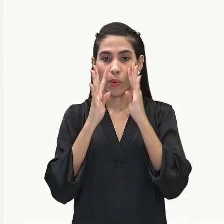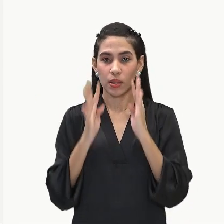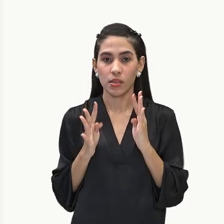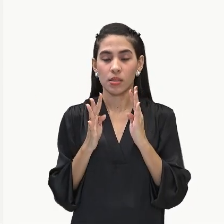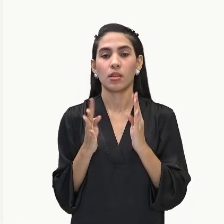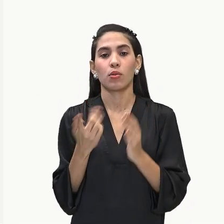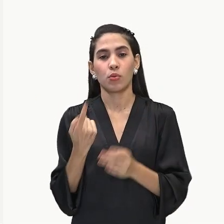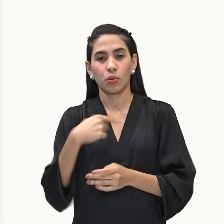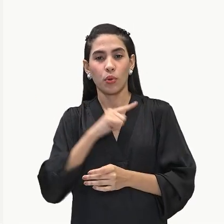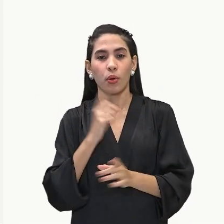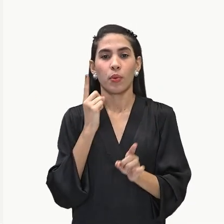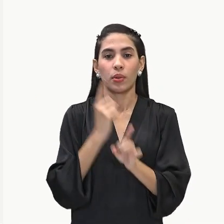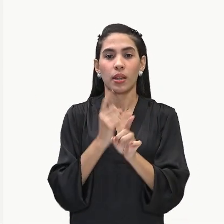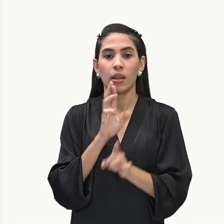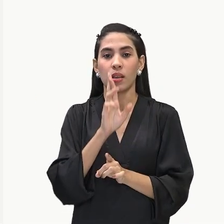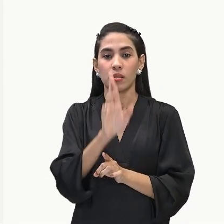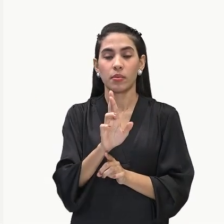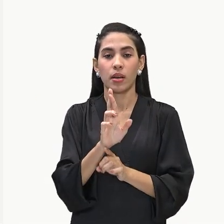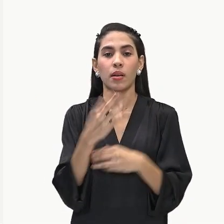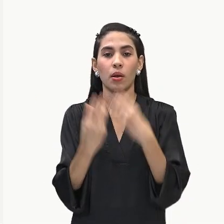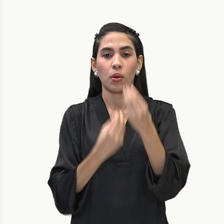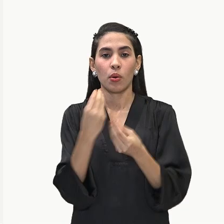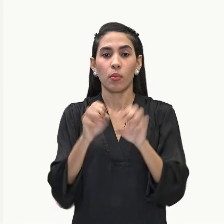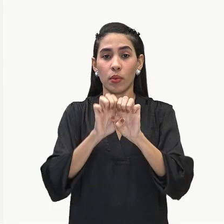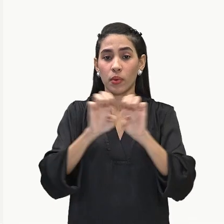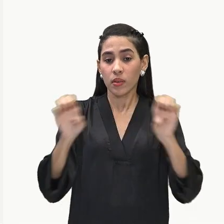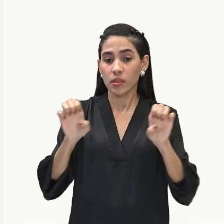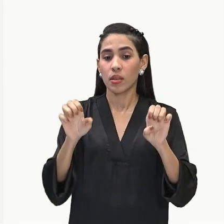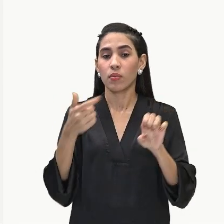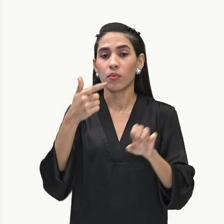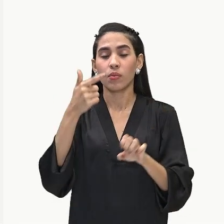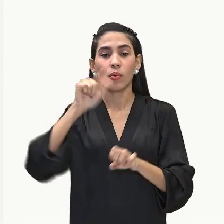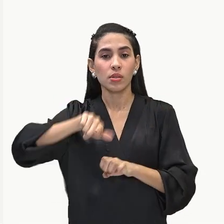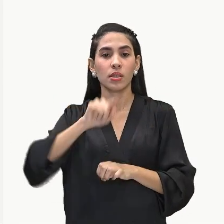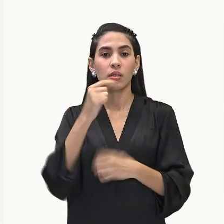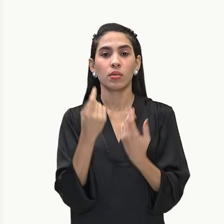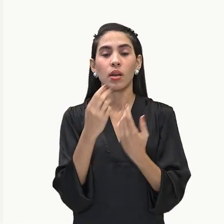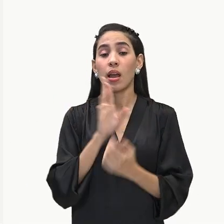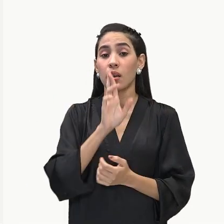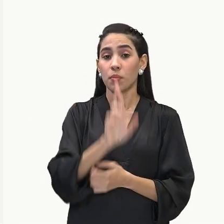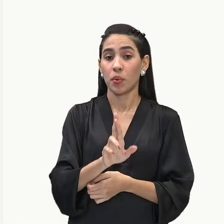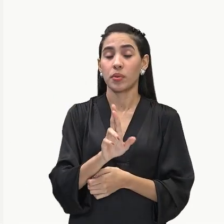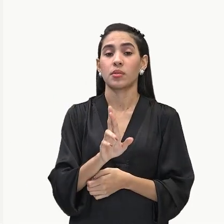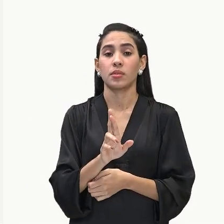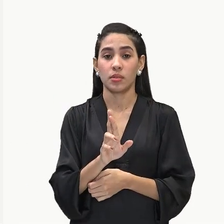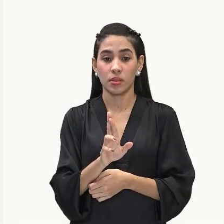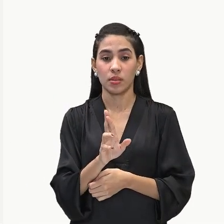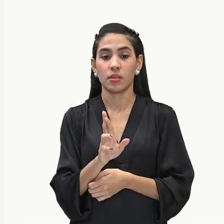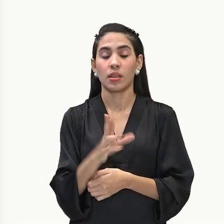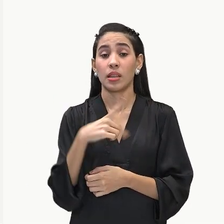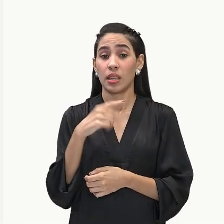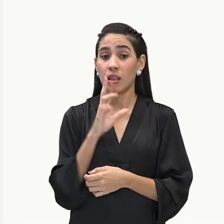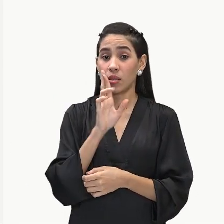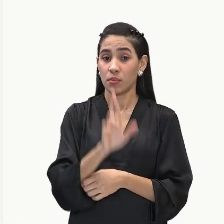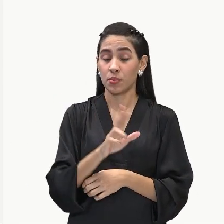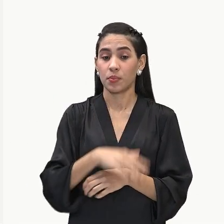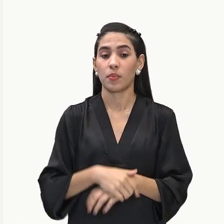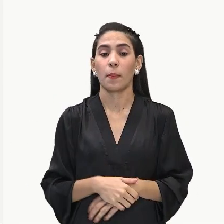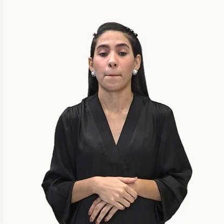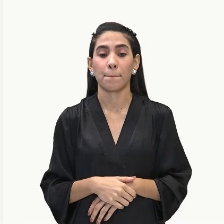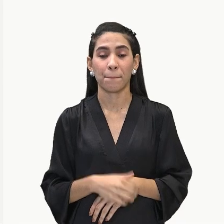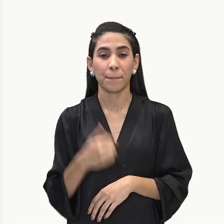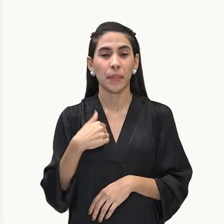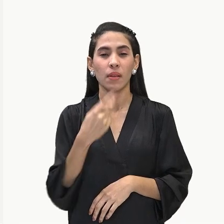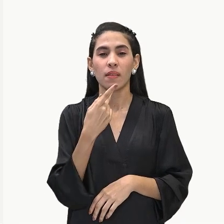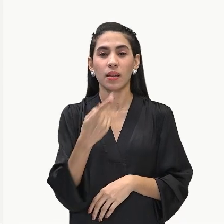vamos considerar essas duas equações aí para chegar a uma resposta, para chegarmos a uma resposta, nós vamos dizer